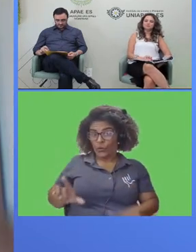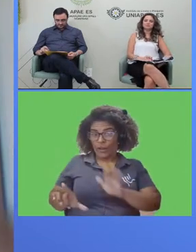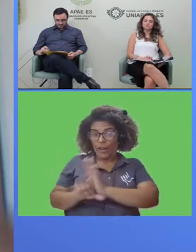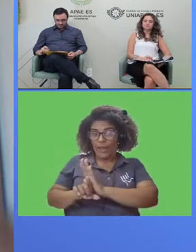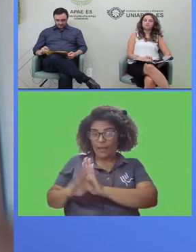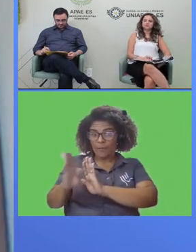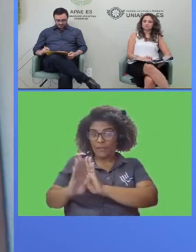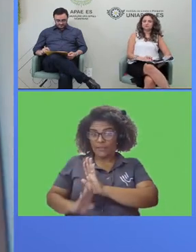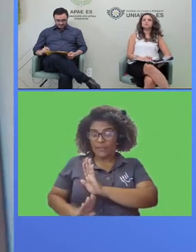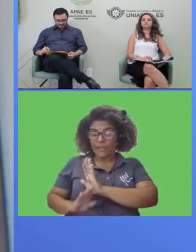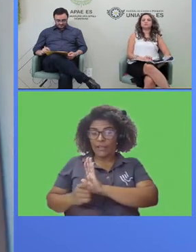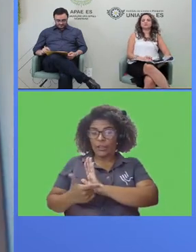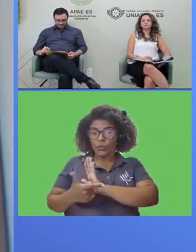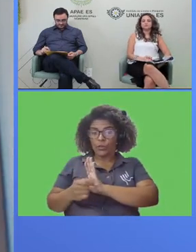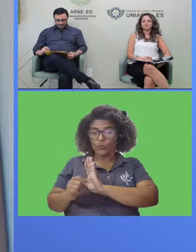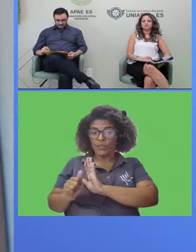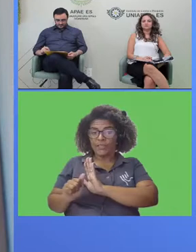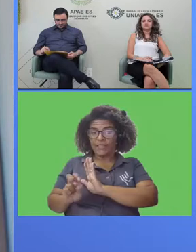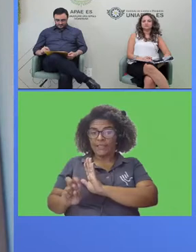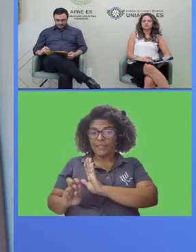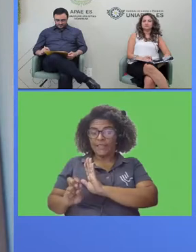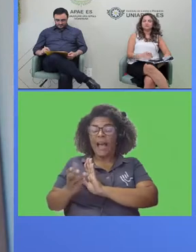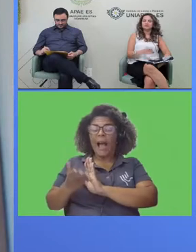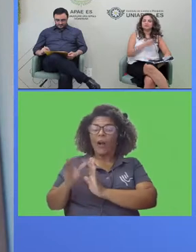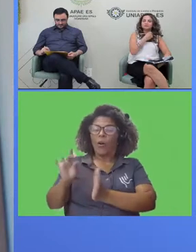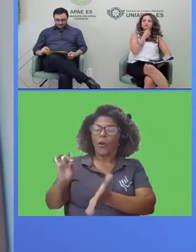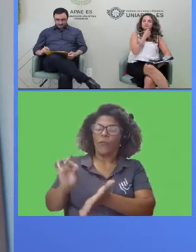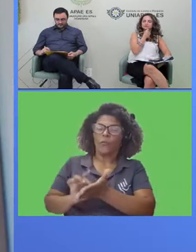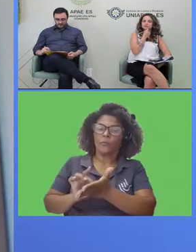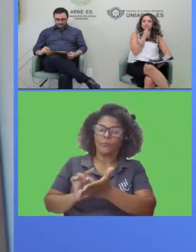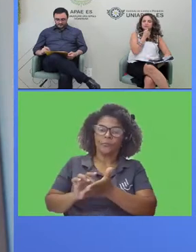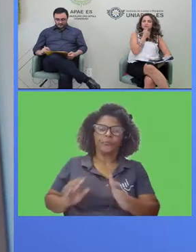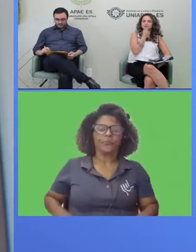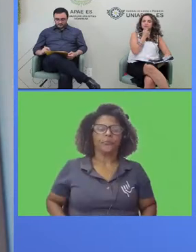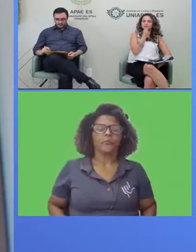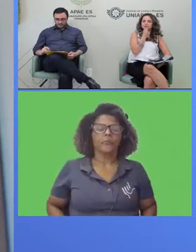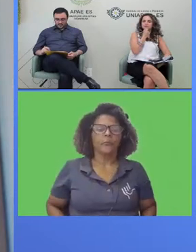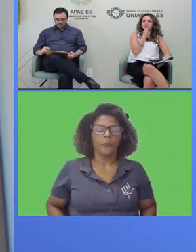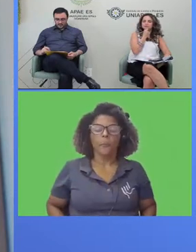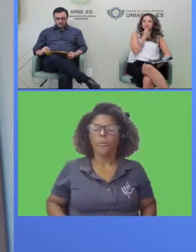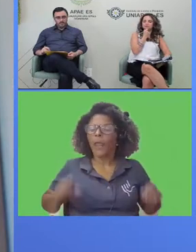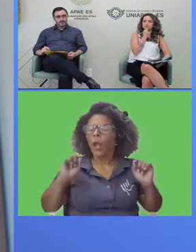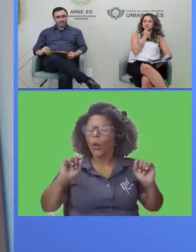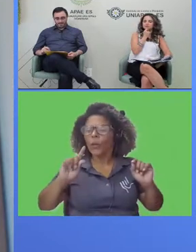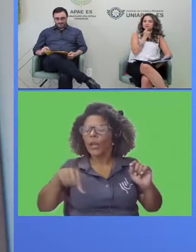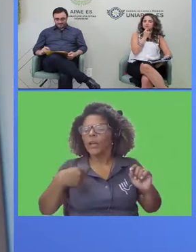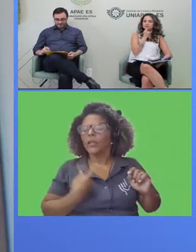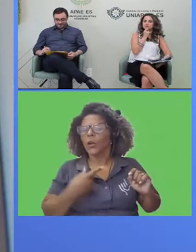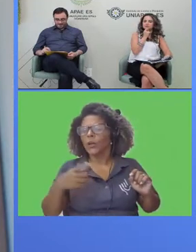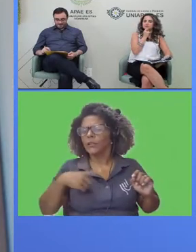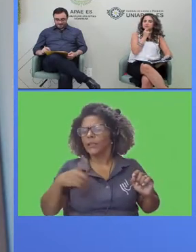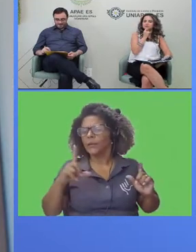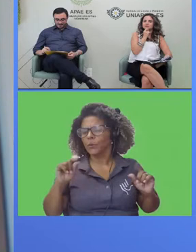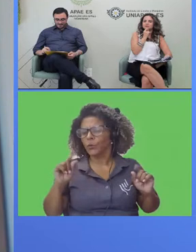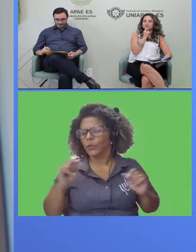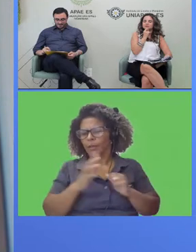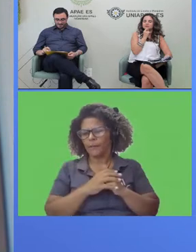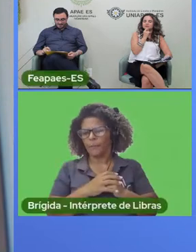Inclusão de 2015, mas só agora ele foi regulamentado. E o que é que nós temos? Eu já tinha antecipado